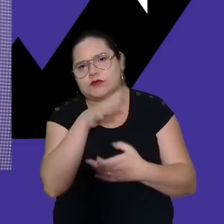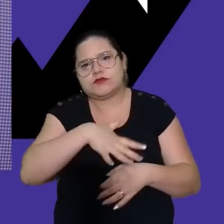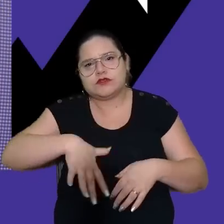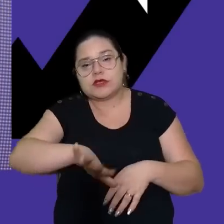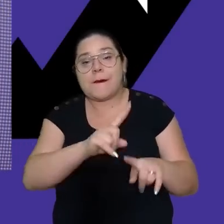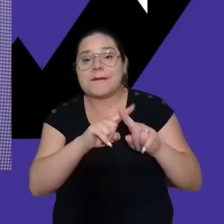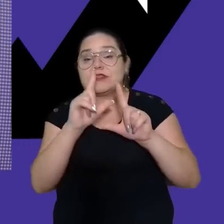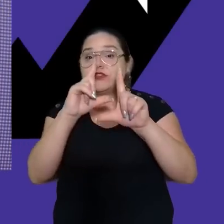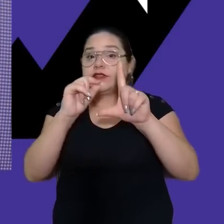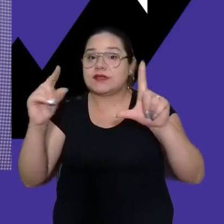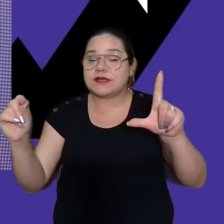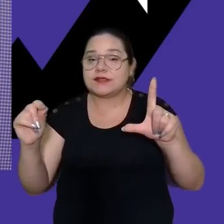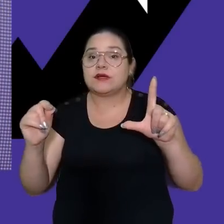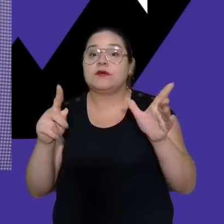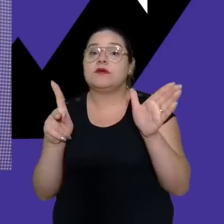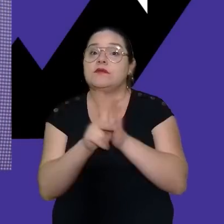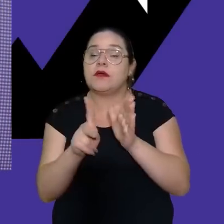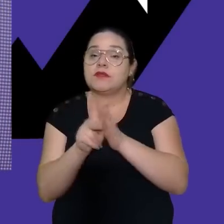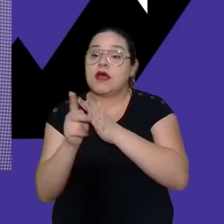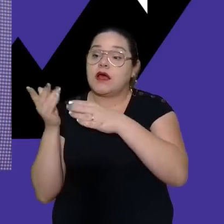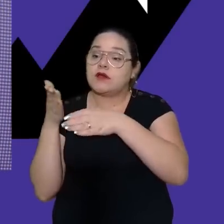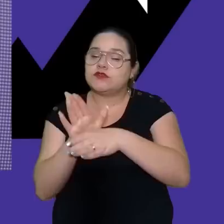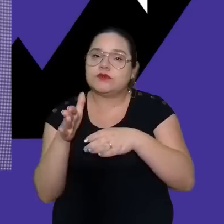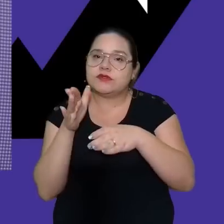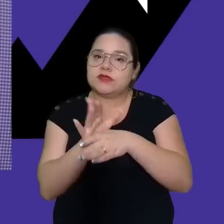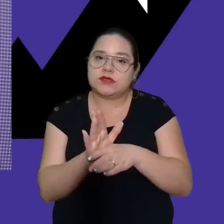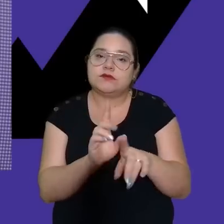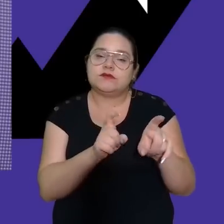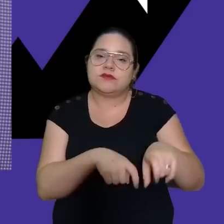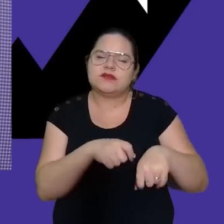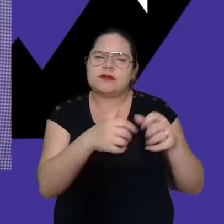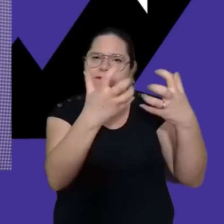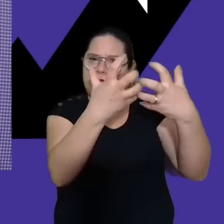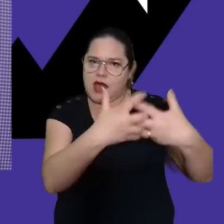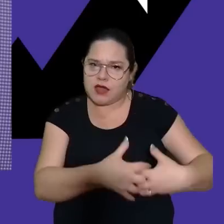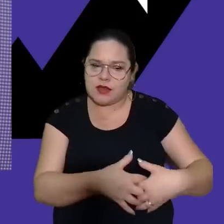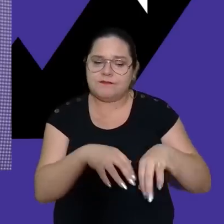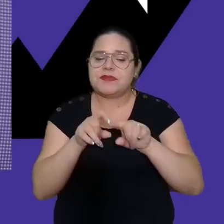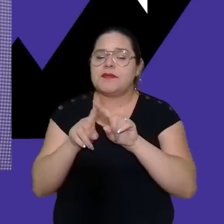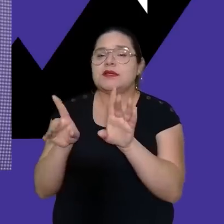das propriedades, tanto na parte de equipamentos, mas também